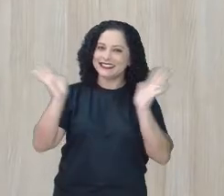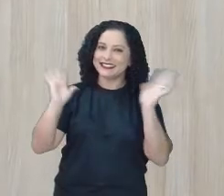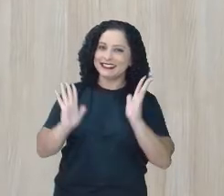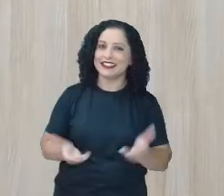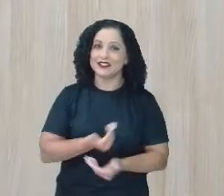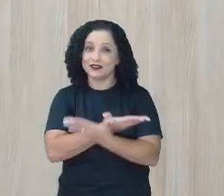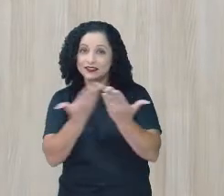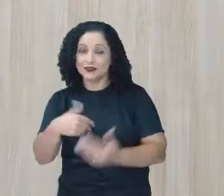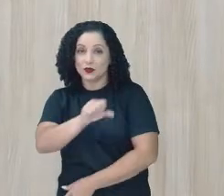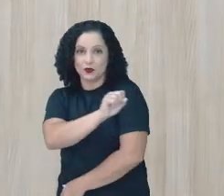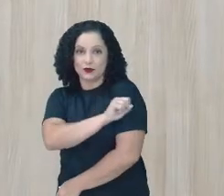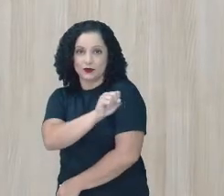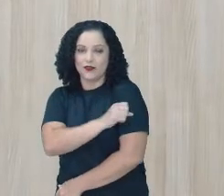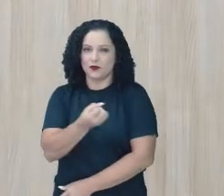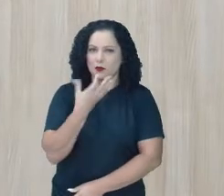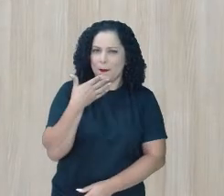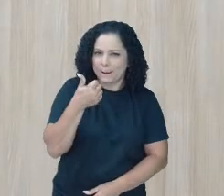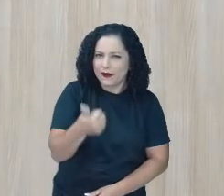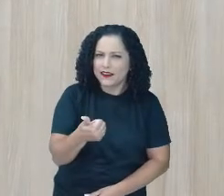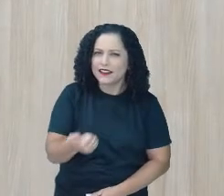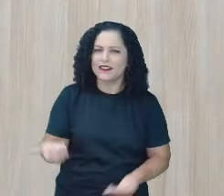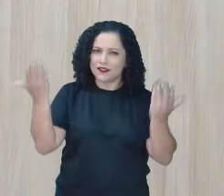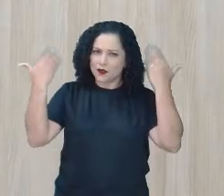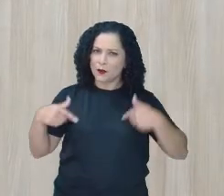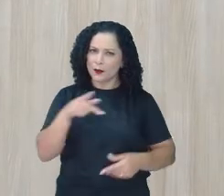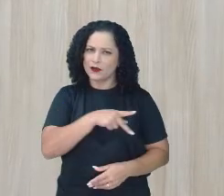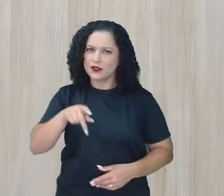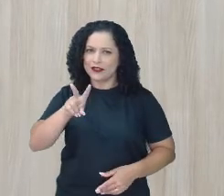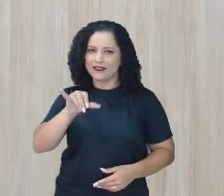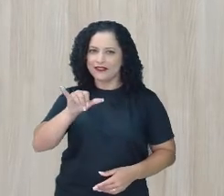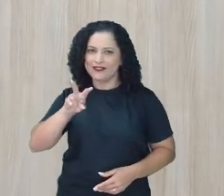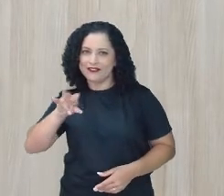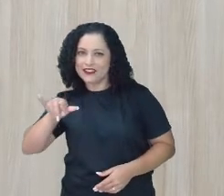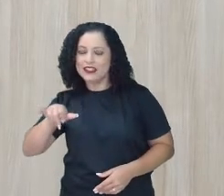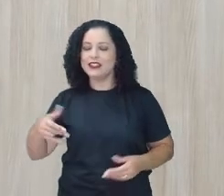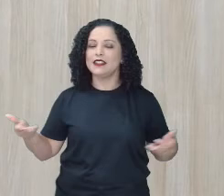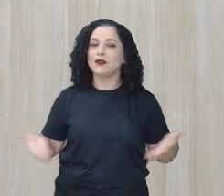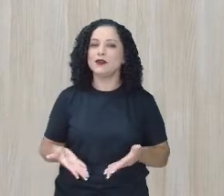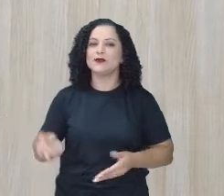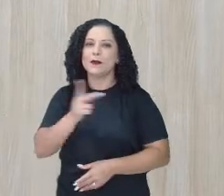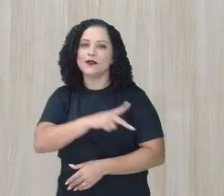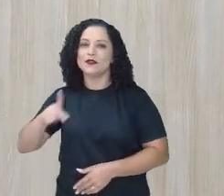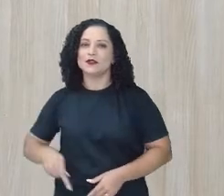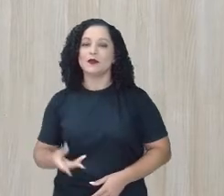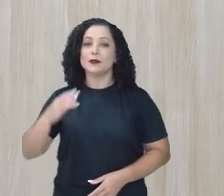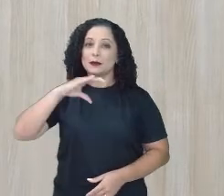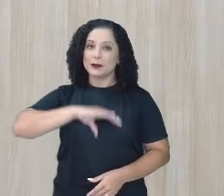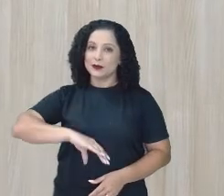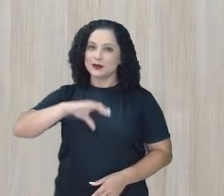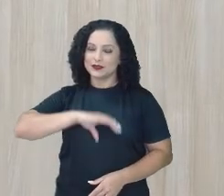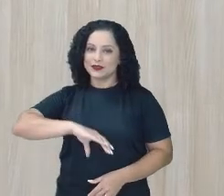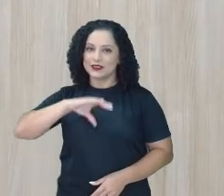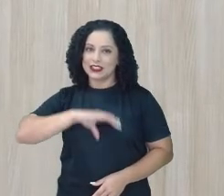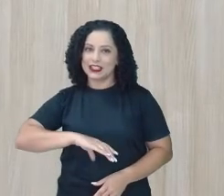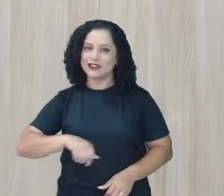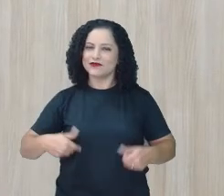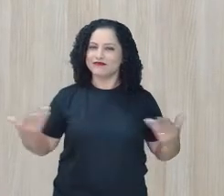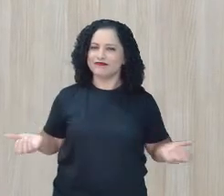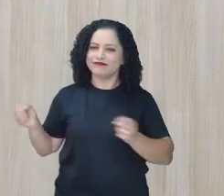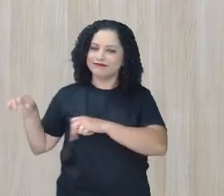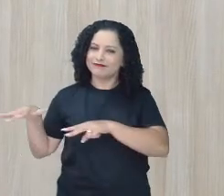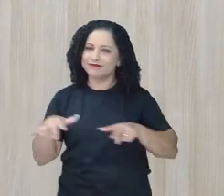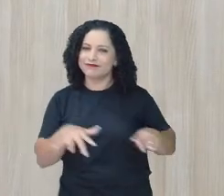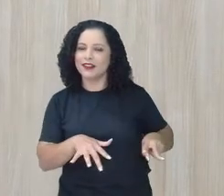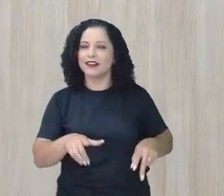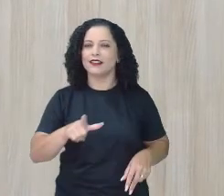oitavo ano, tudo bem com vocês? Eu sou Viviane Santos e hoje eu serei a sua professora de língua portuguesa, tá certo? Essa semana a